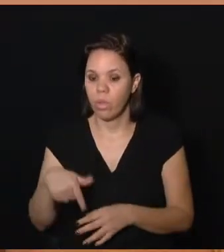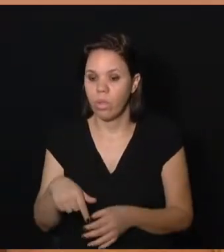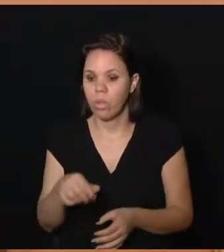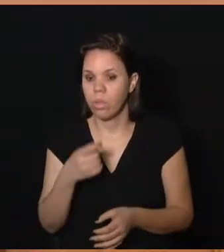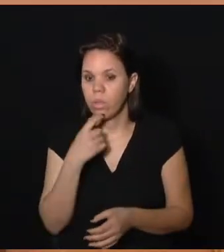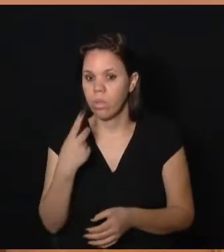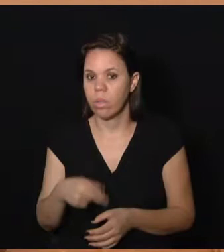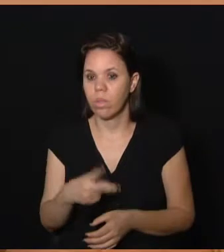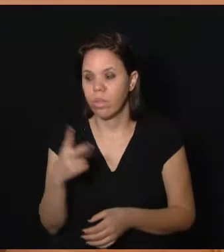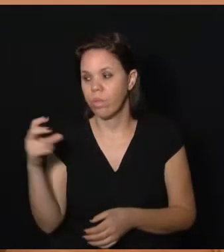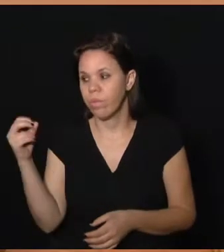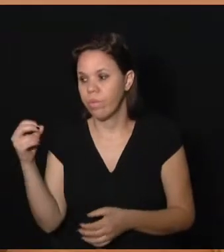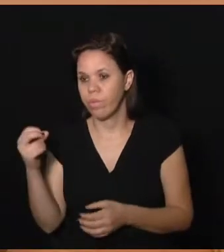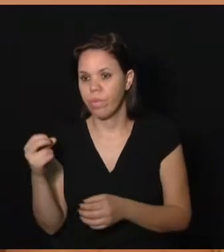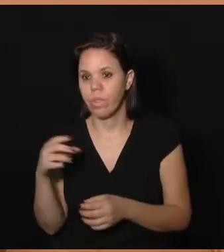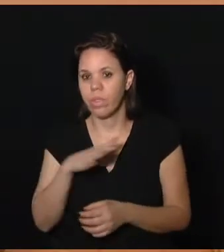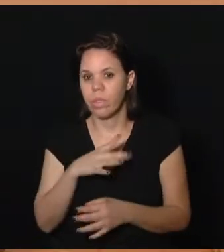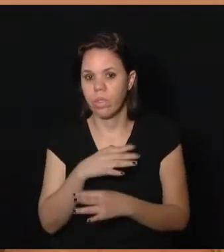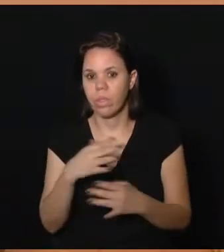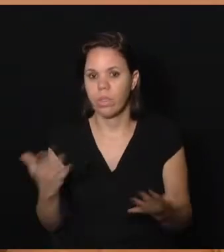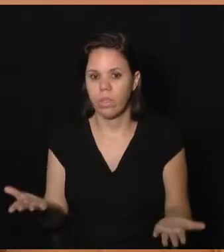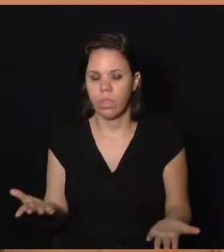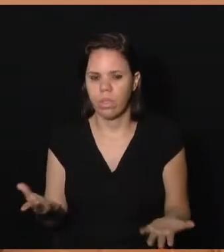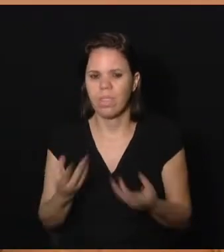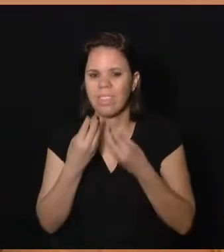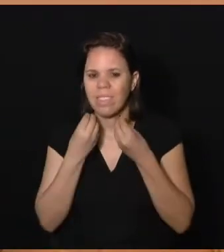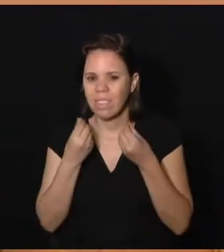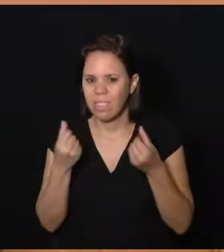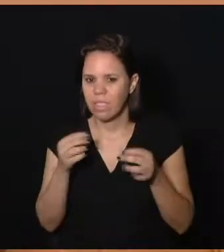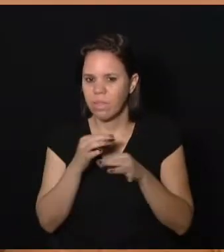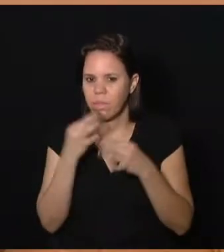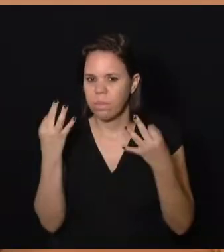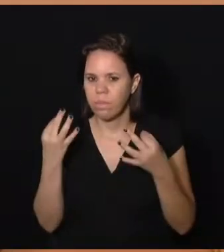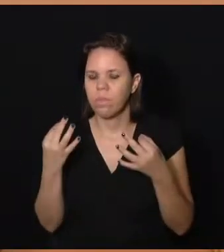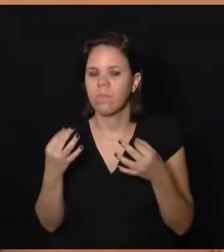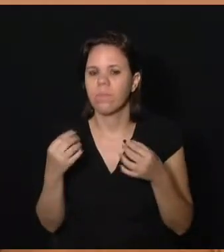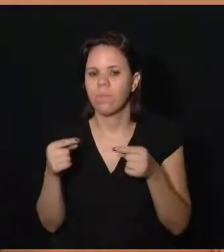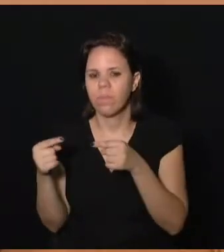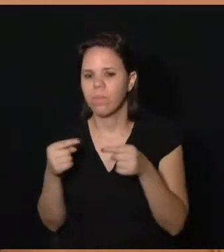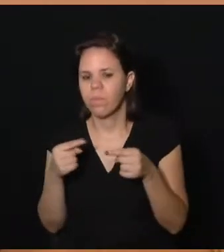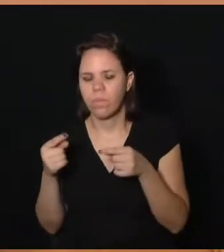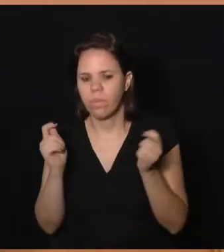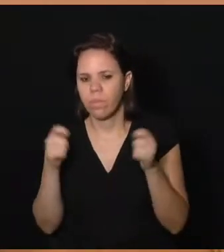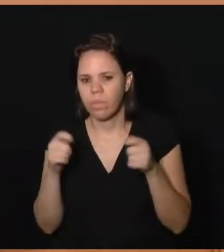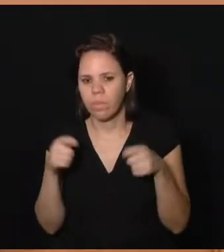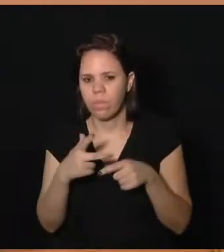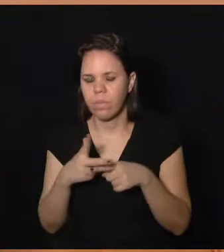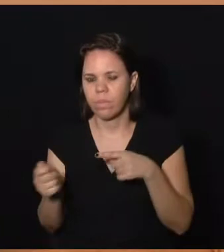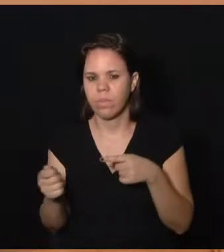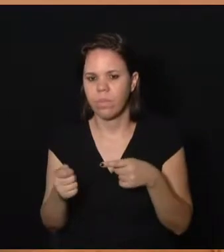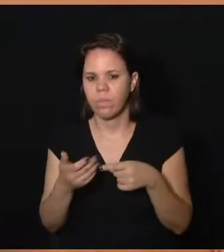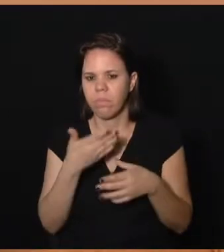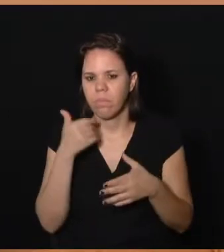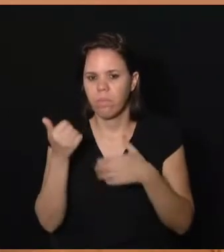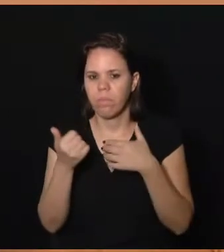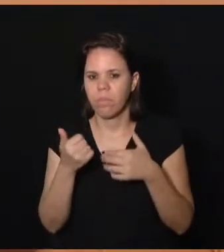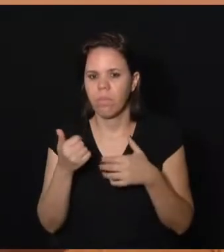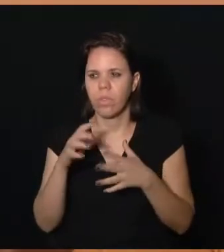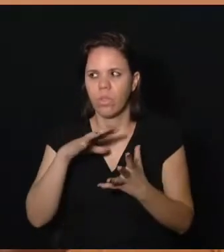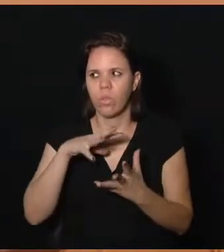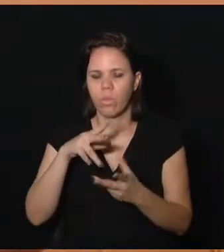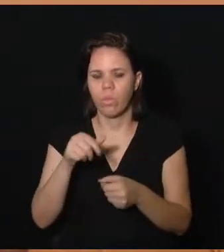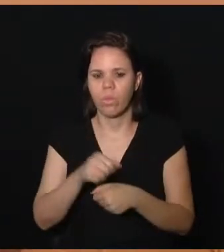nas 20 cidades. Bons produtos de qualidade, produtos competitivos, que podem competir aí nos melhores mercados do